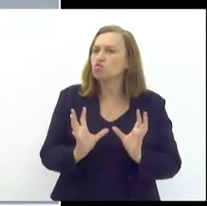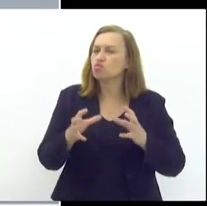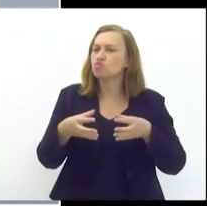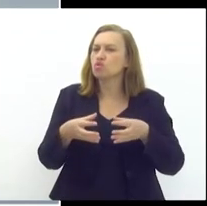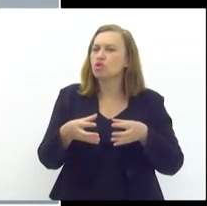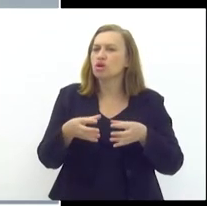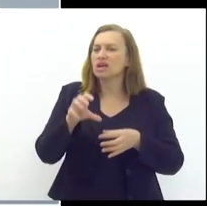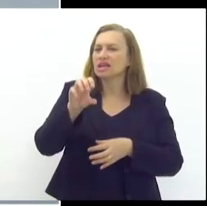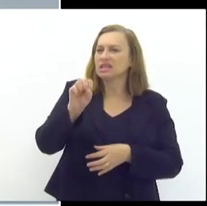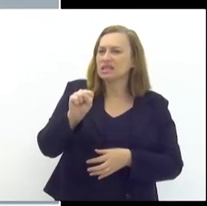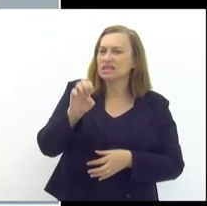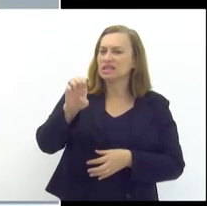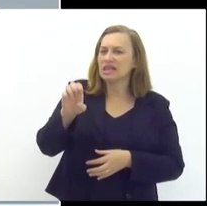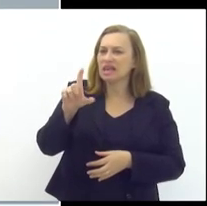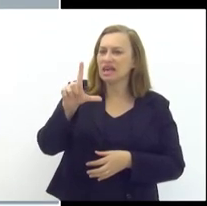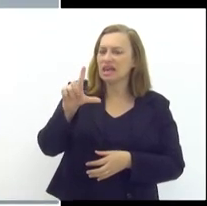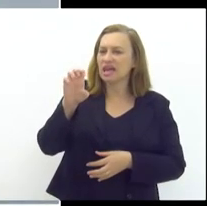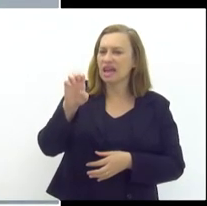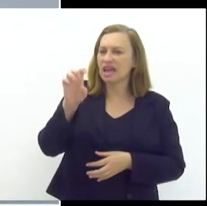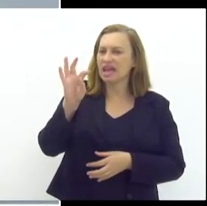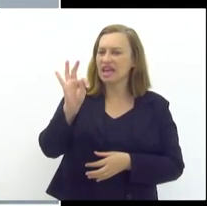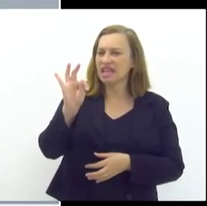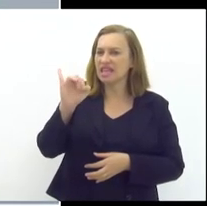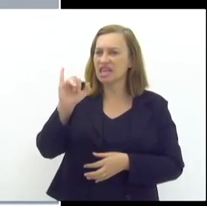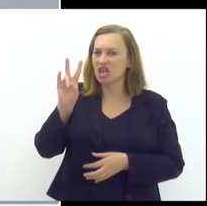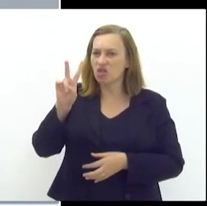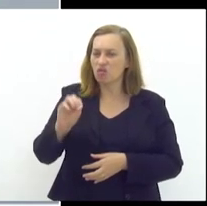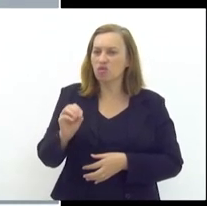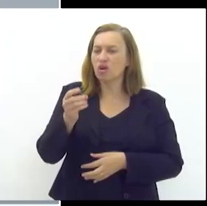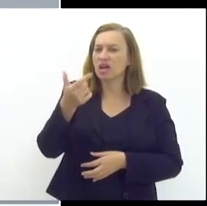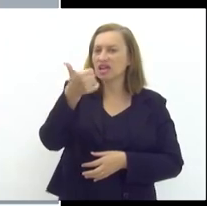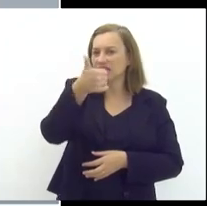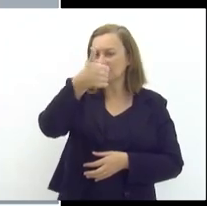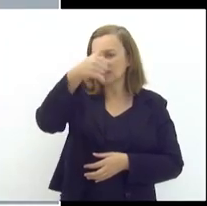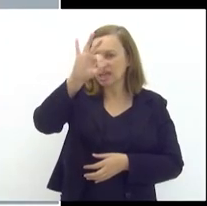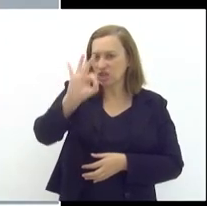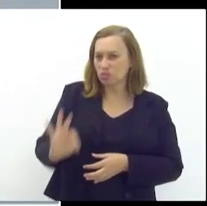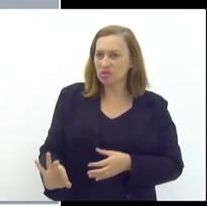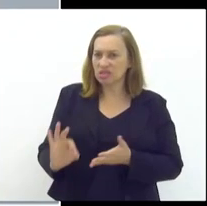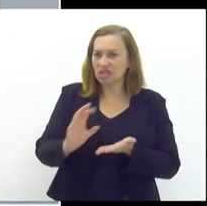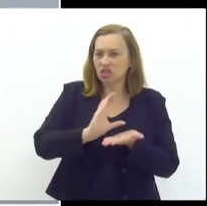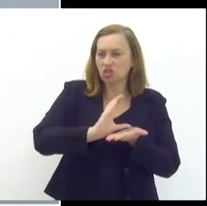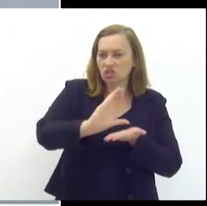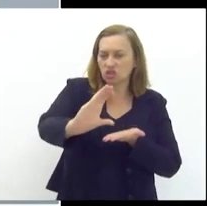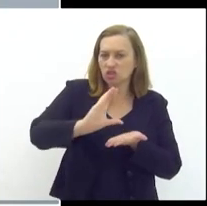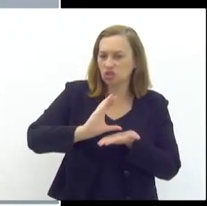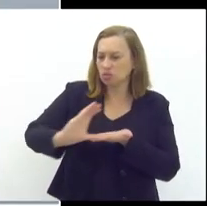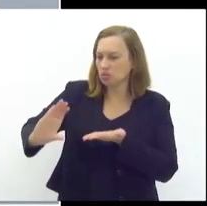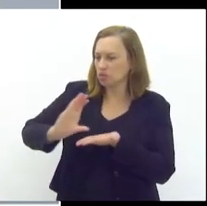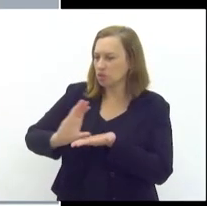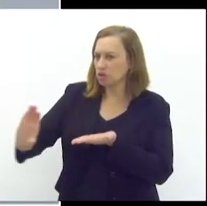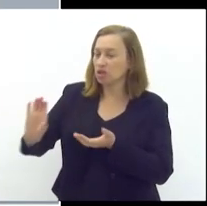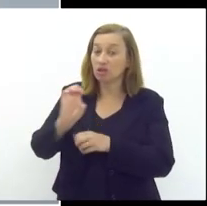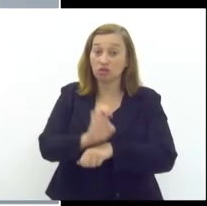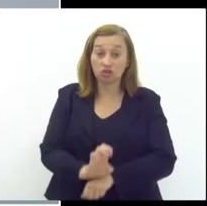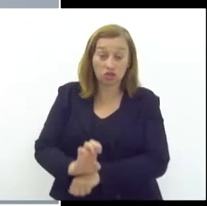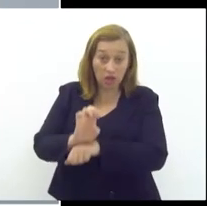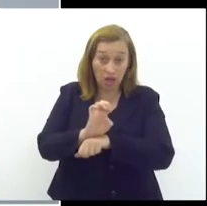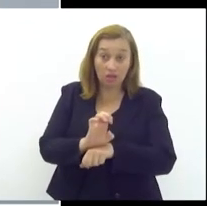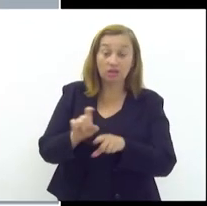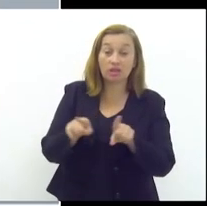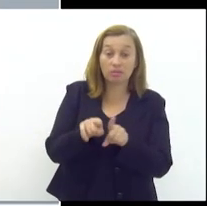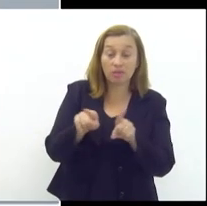qual quanto vai render 10% será distribuído para os estados e distintos Federal